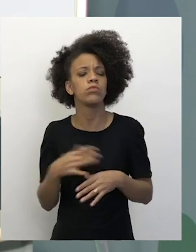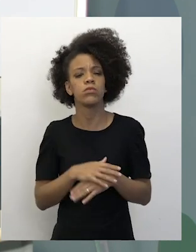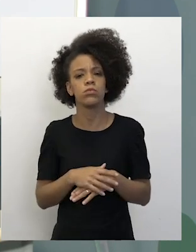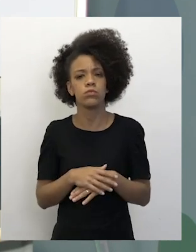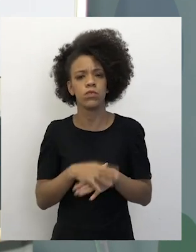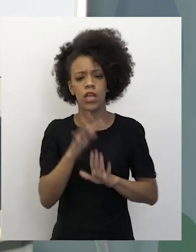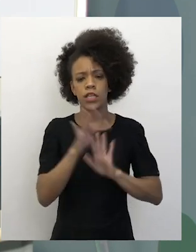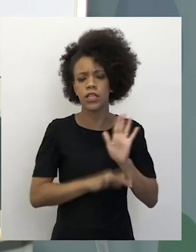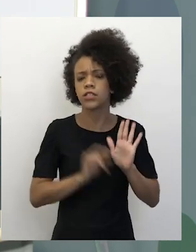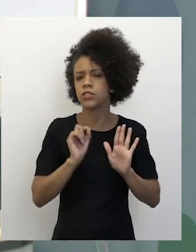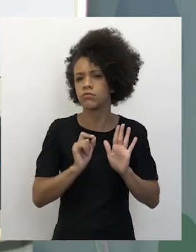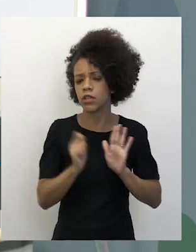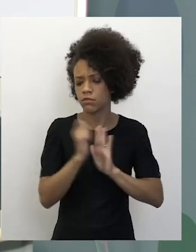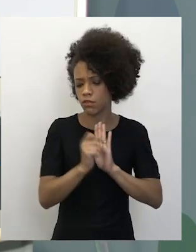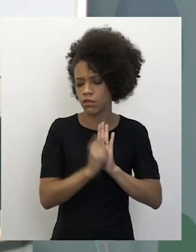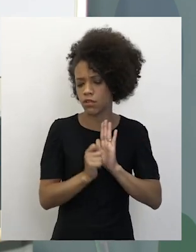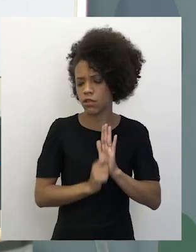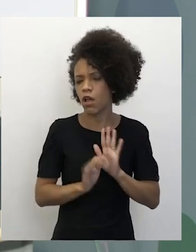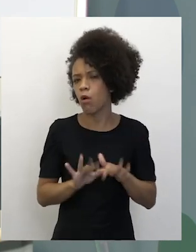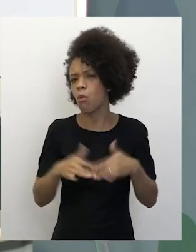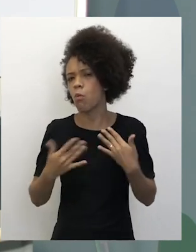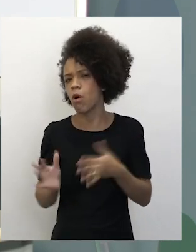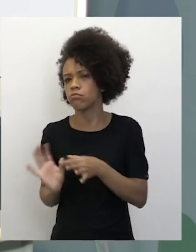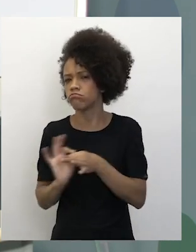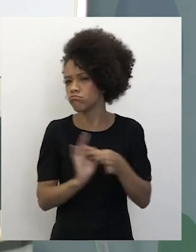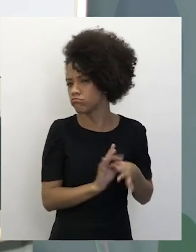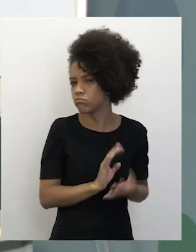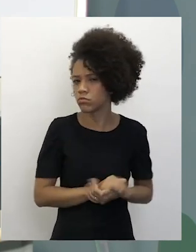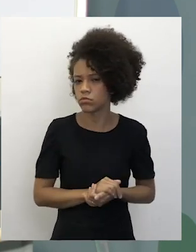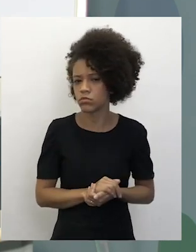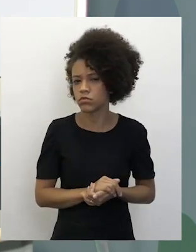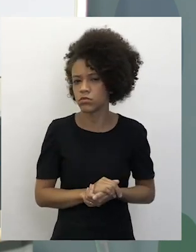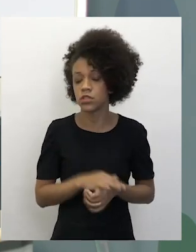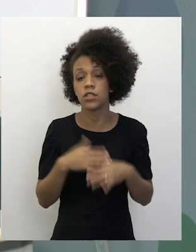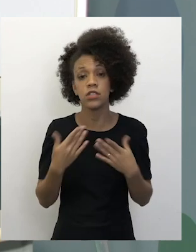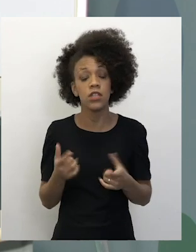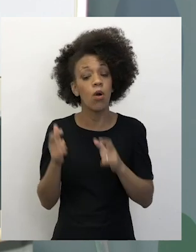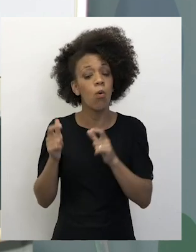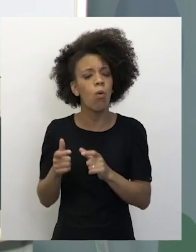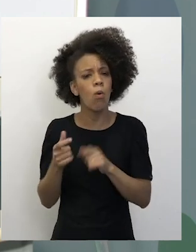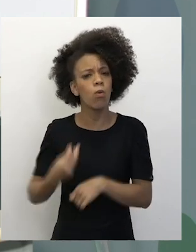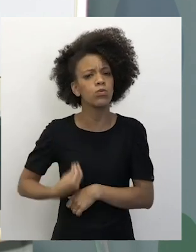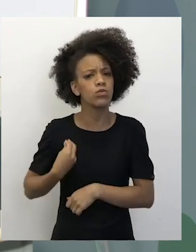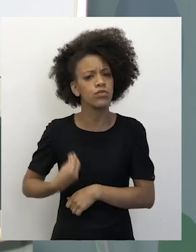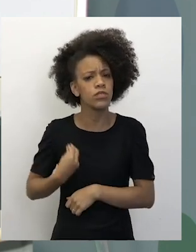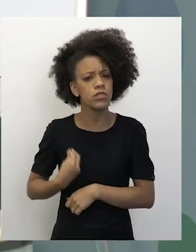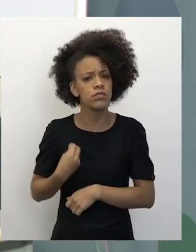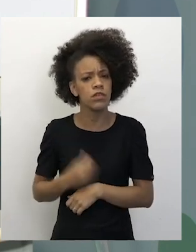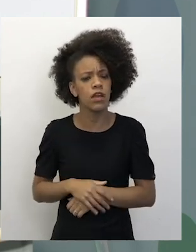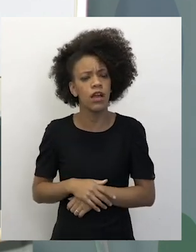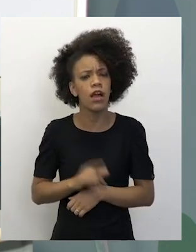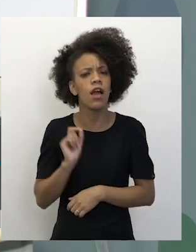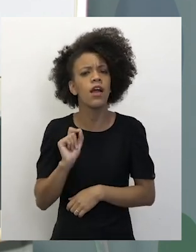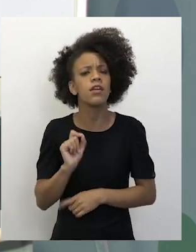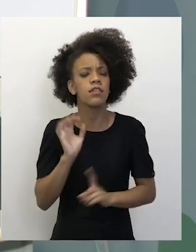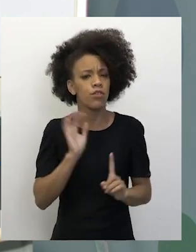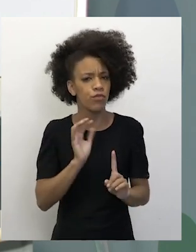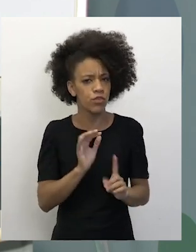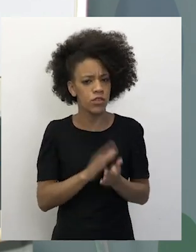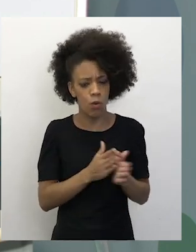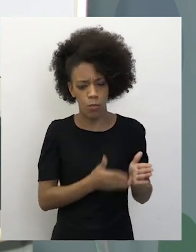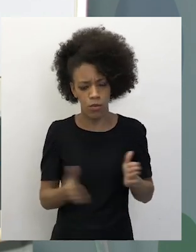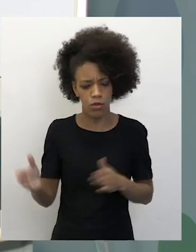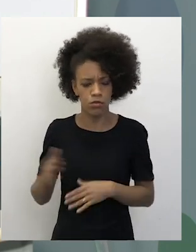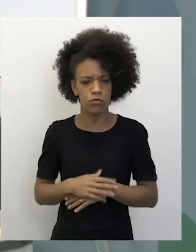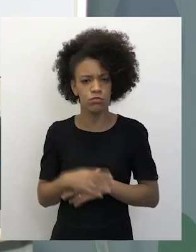escreve Qual o casas um se escreve dentro das Poesias dele então onde ele vivia o que influenciou ele qual o período histórico